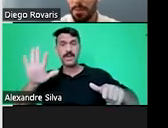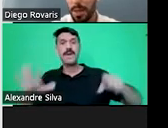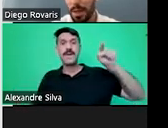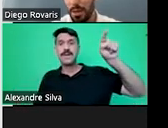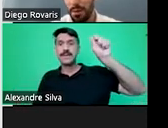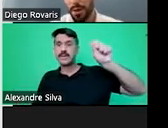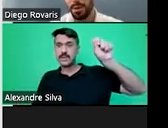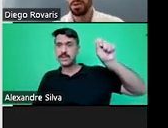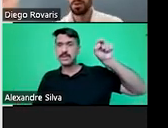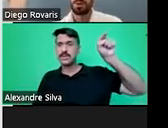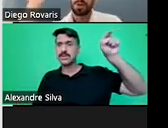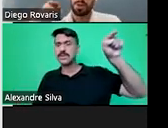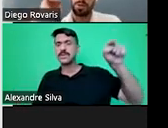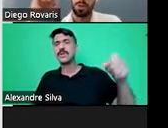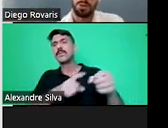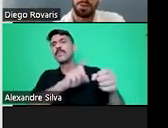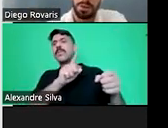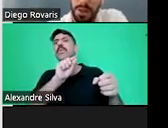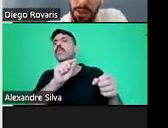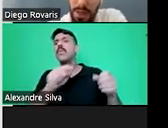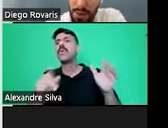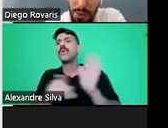foi independente de fatores de origem